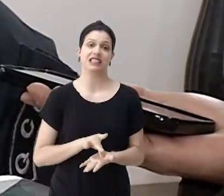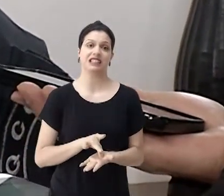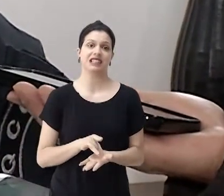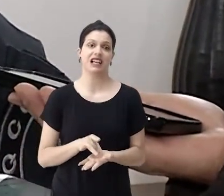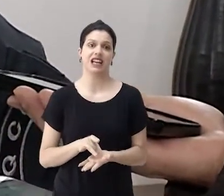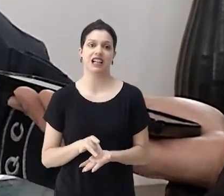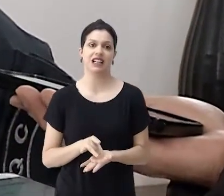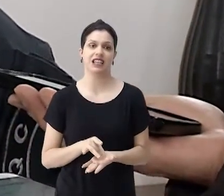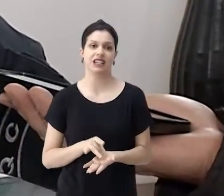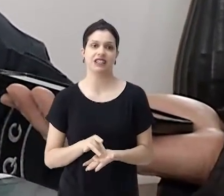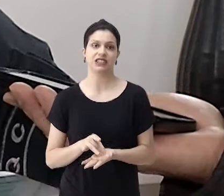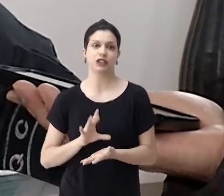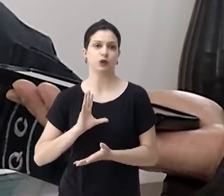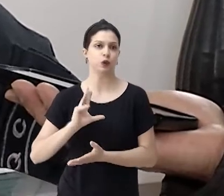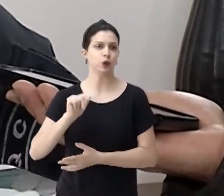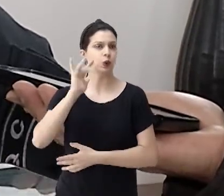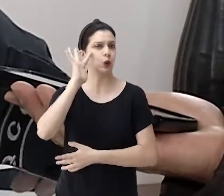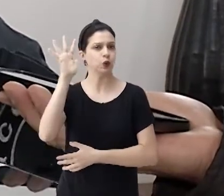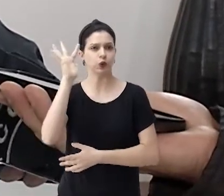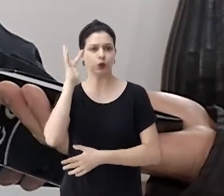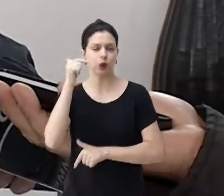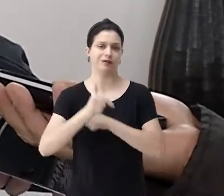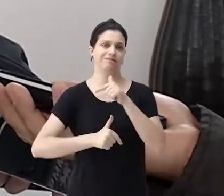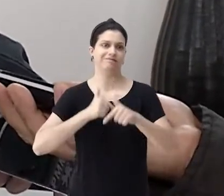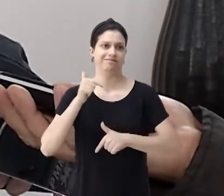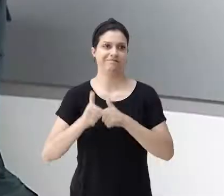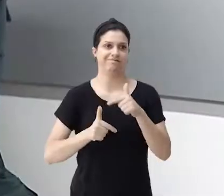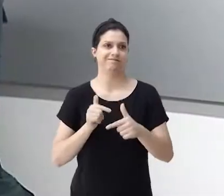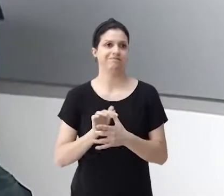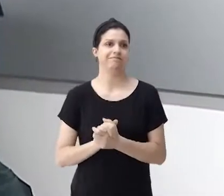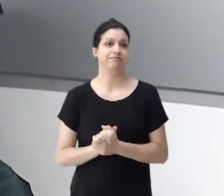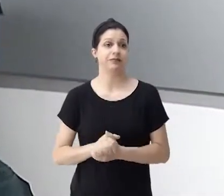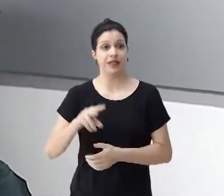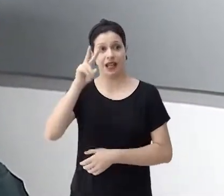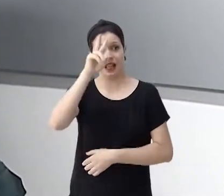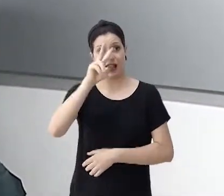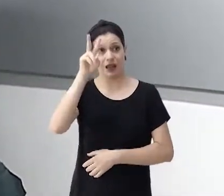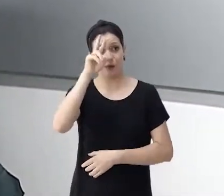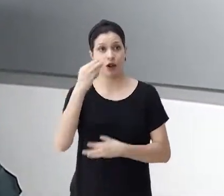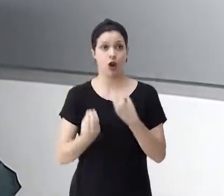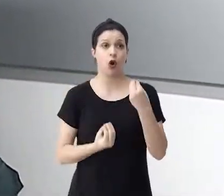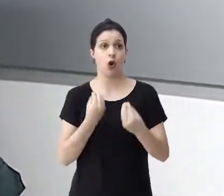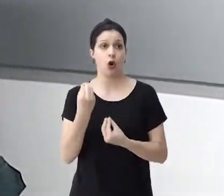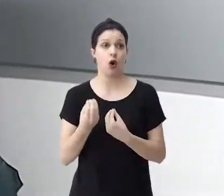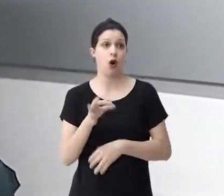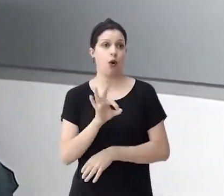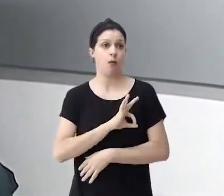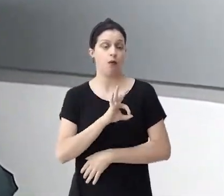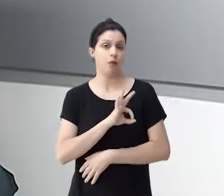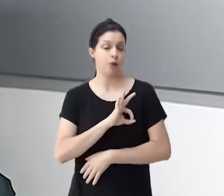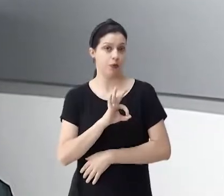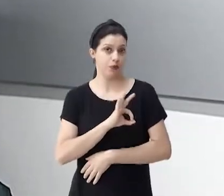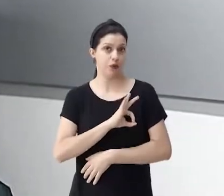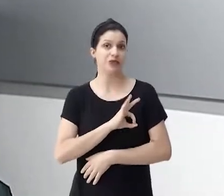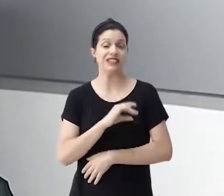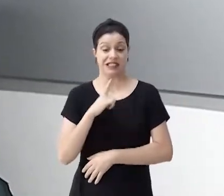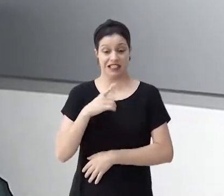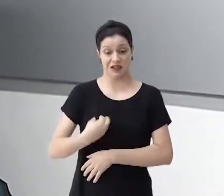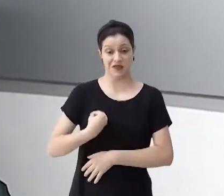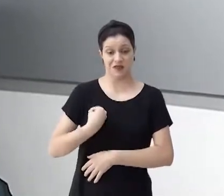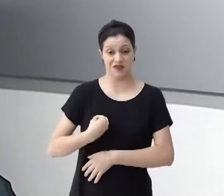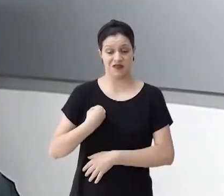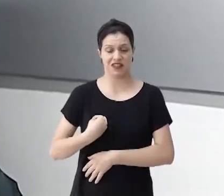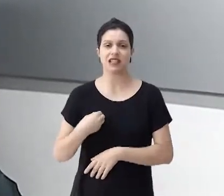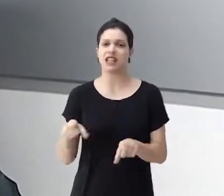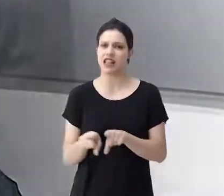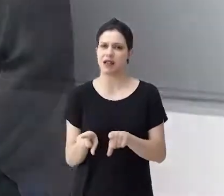De verdade, é uma coroação de todo um sonho. A coronel também lembrou como a sua carreira na polícia se confunde com sua